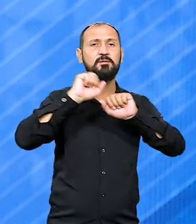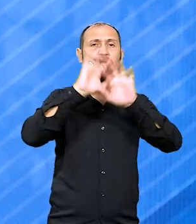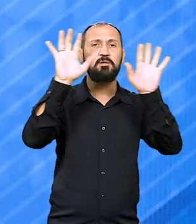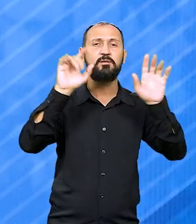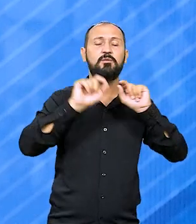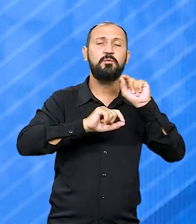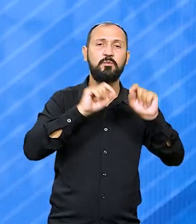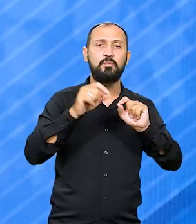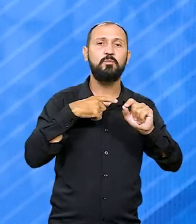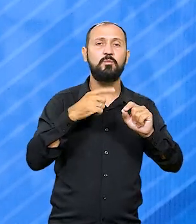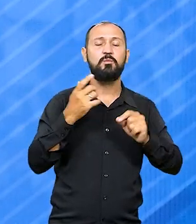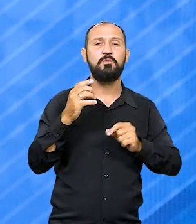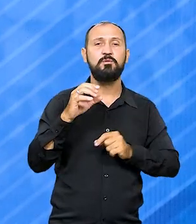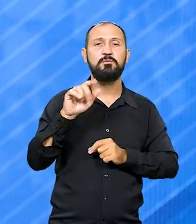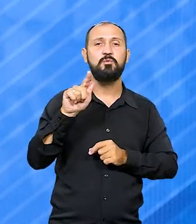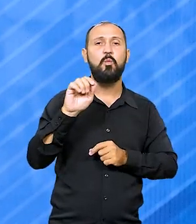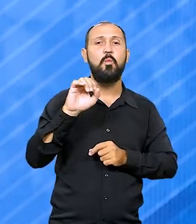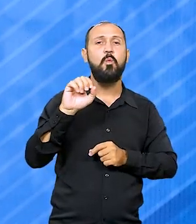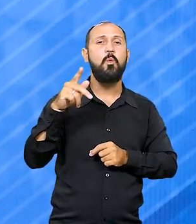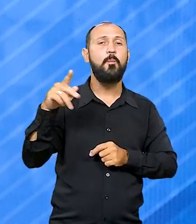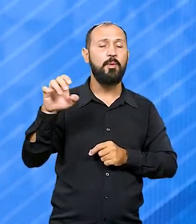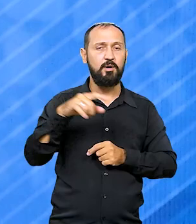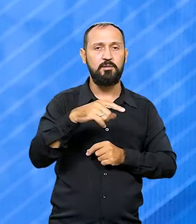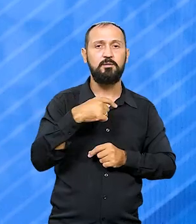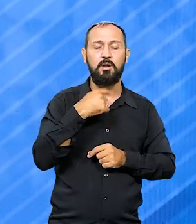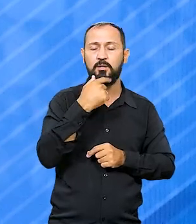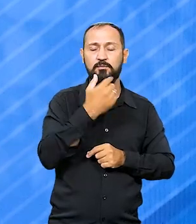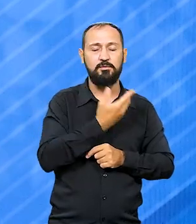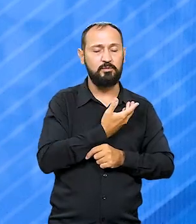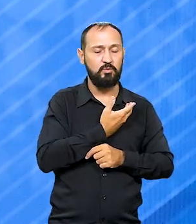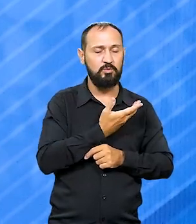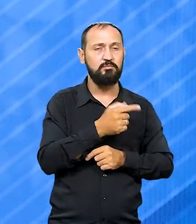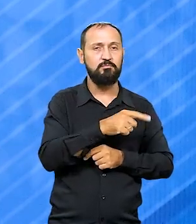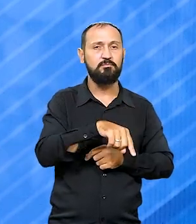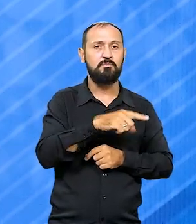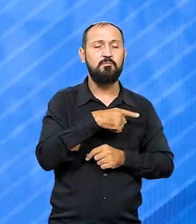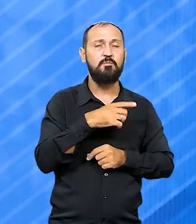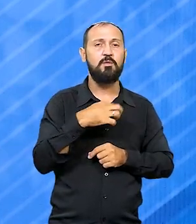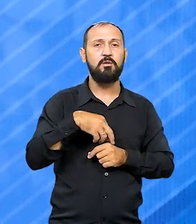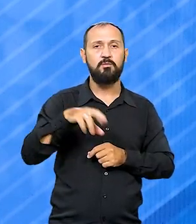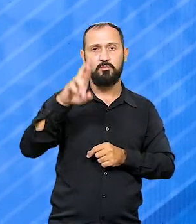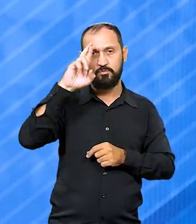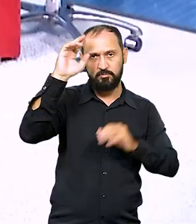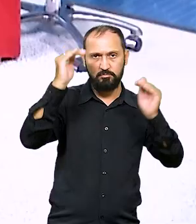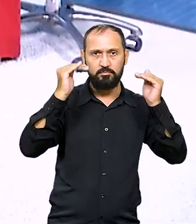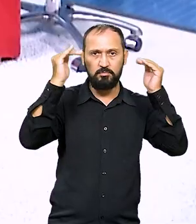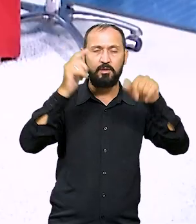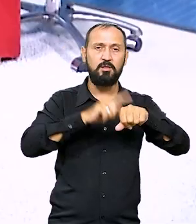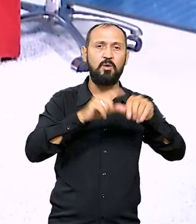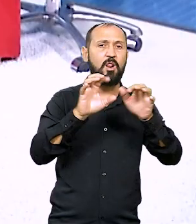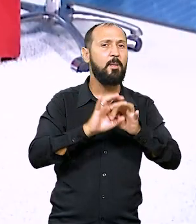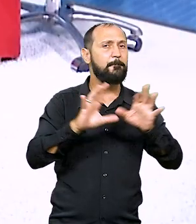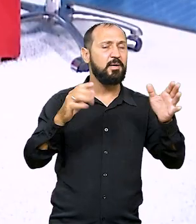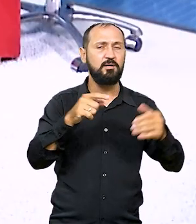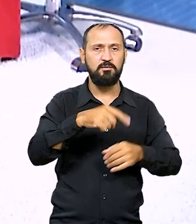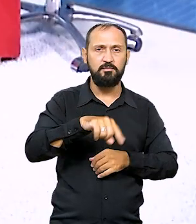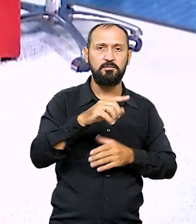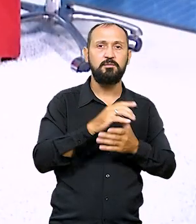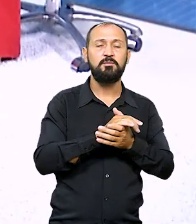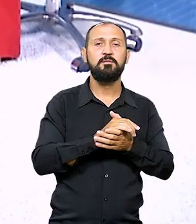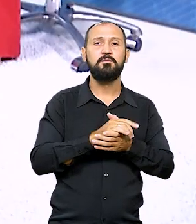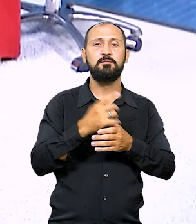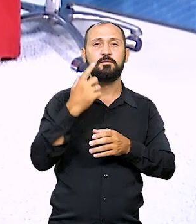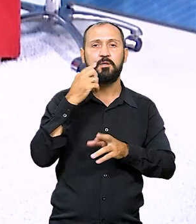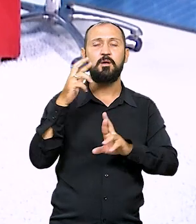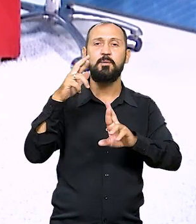autoridades também estão alertas com esses golpes, com esses crimes, e os colegas, a própria autoridade concede a liberdade